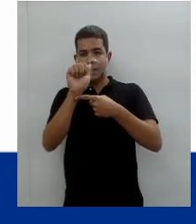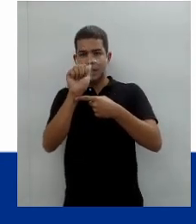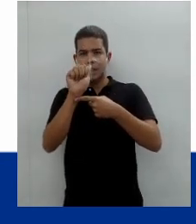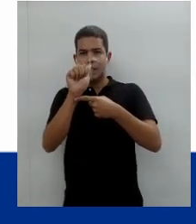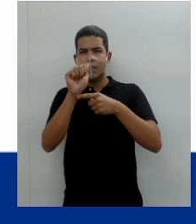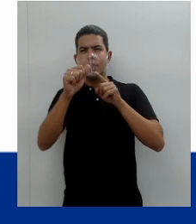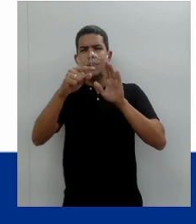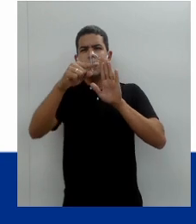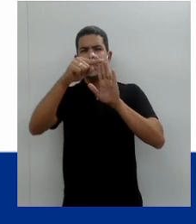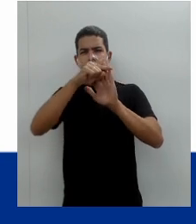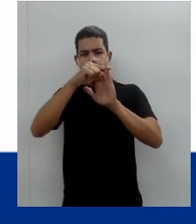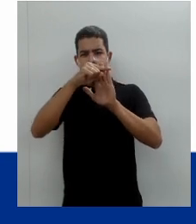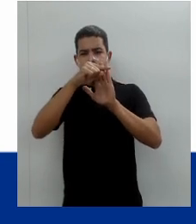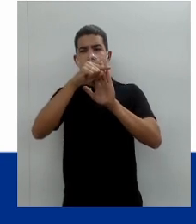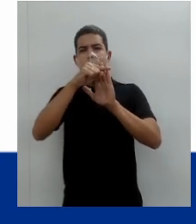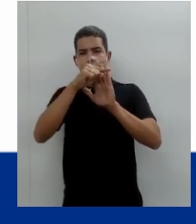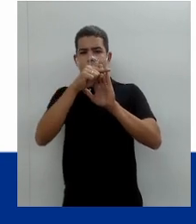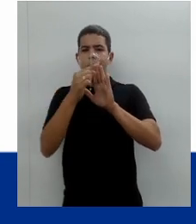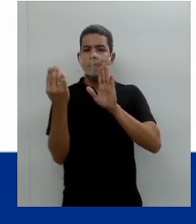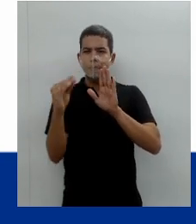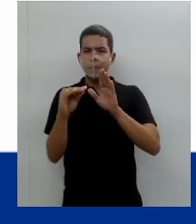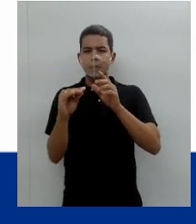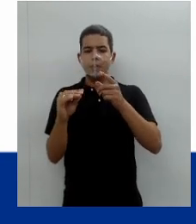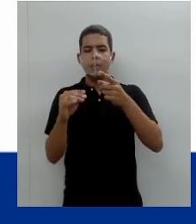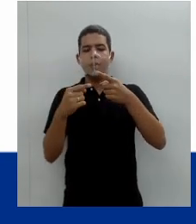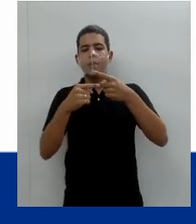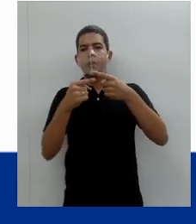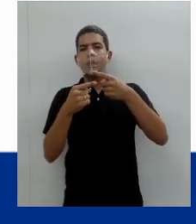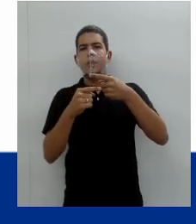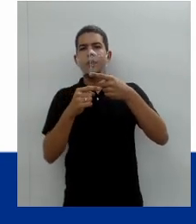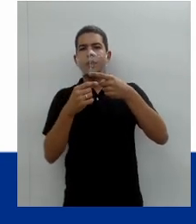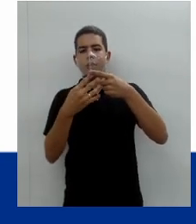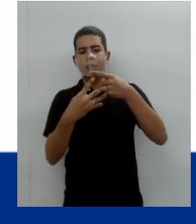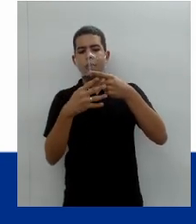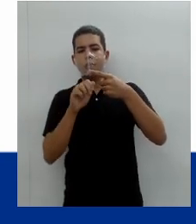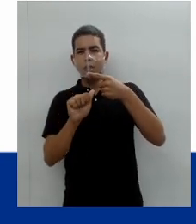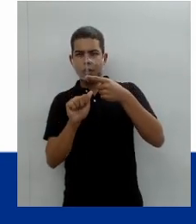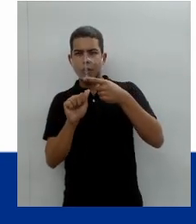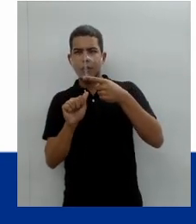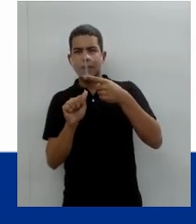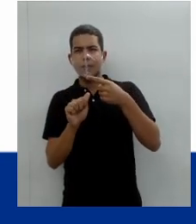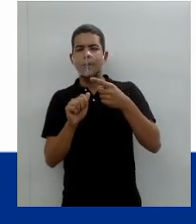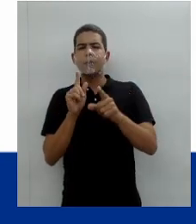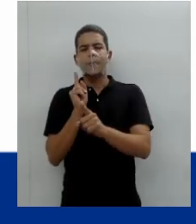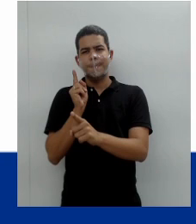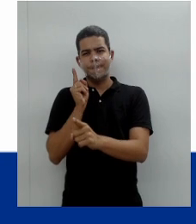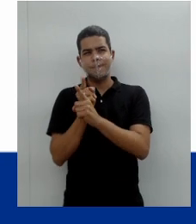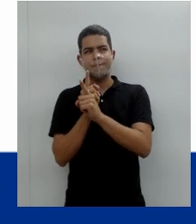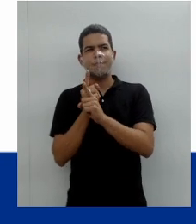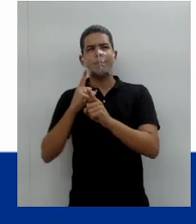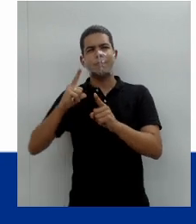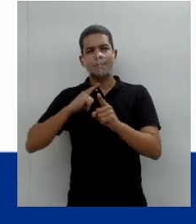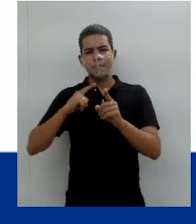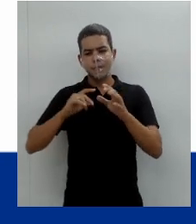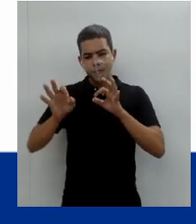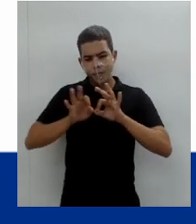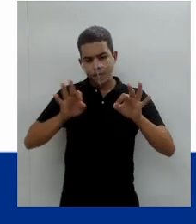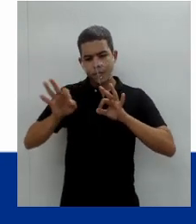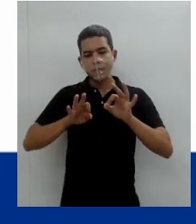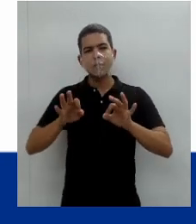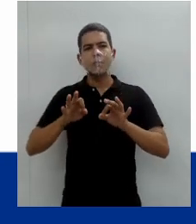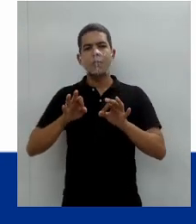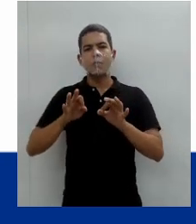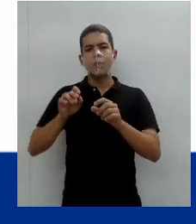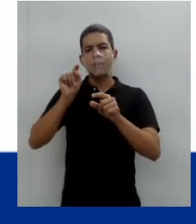delta, coloca o sinal negativo nele e divide pelo 4a. E aí você encontra a coordenada do x do